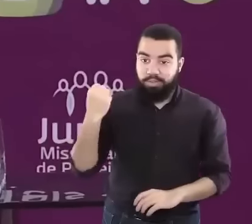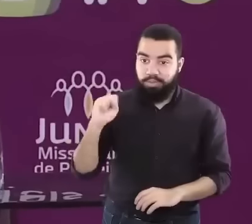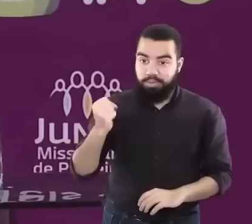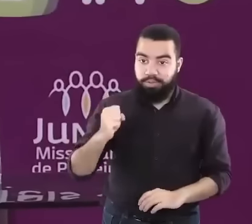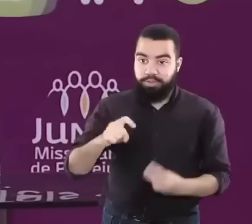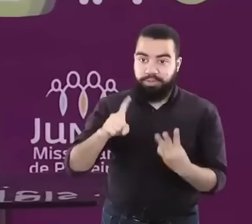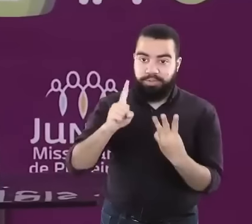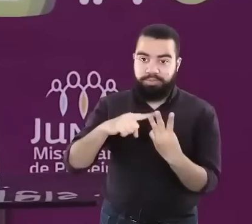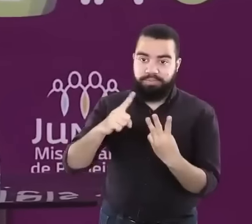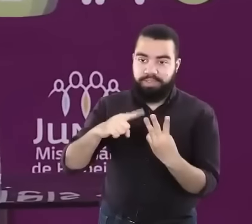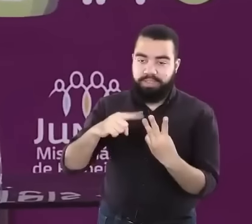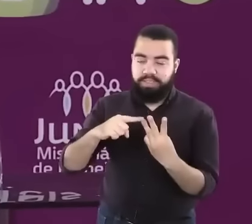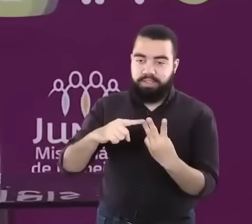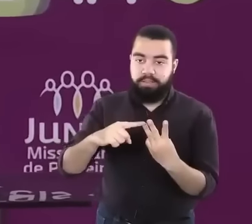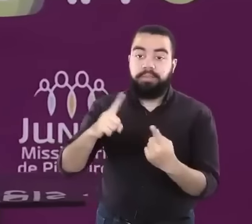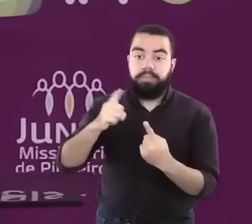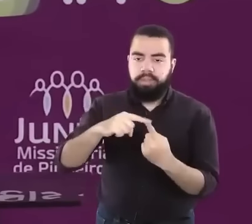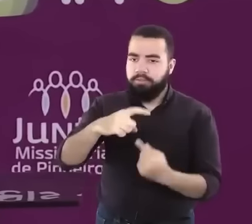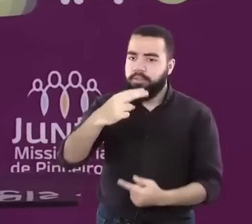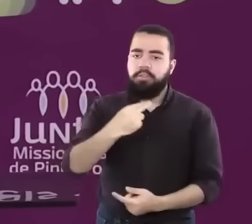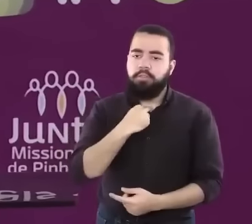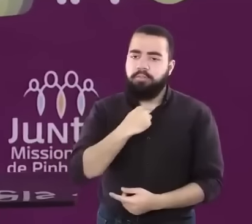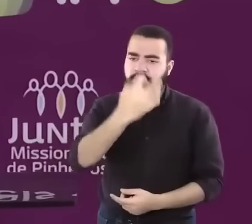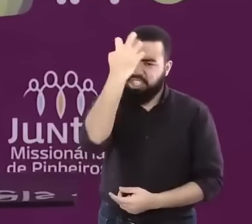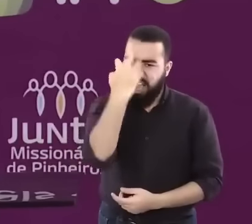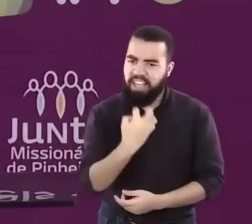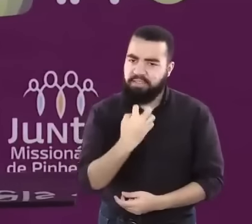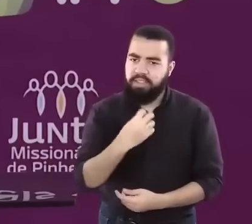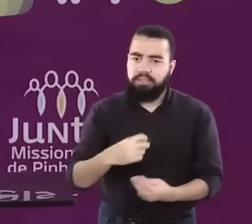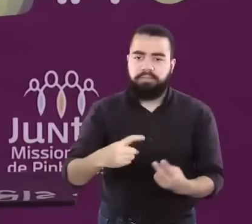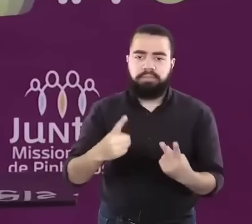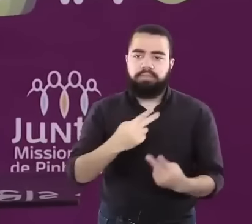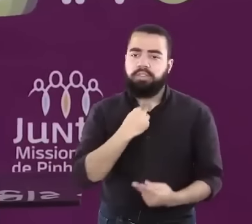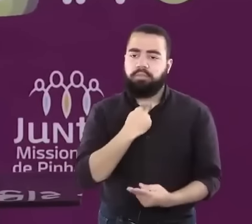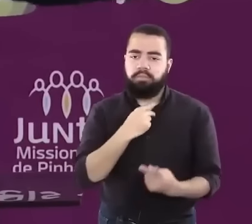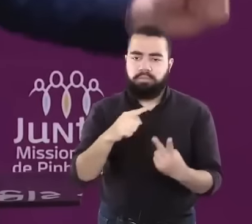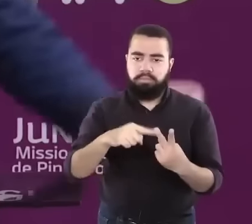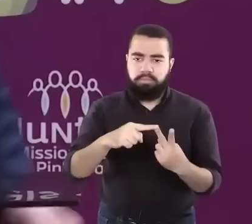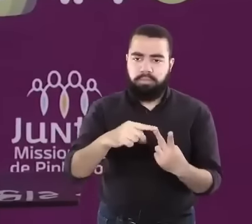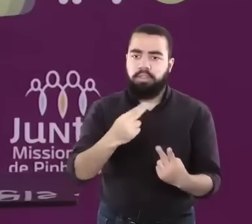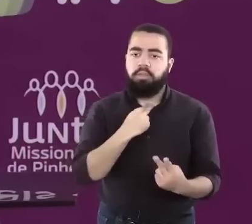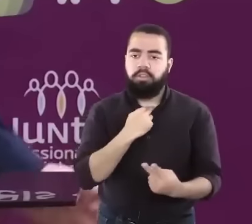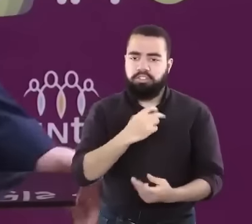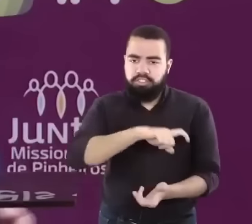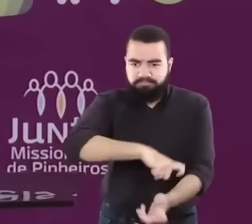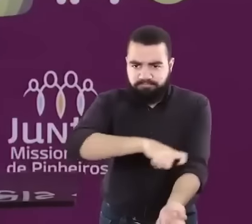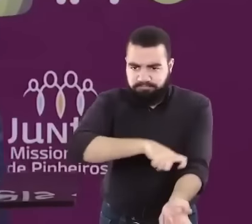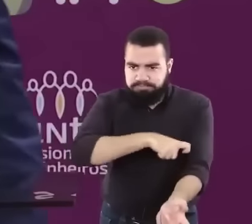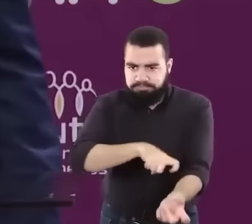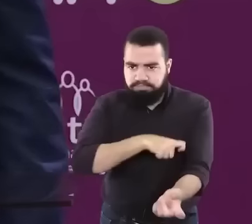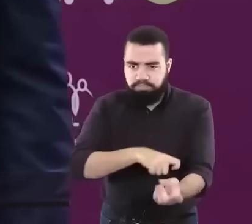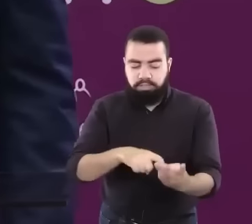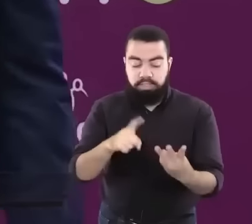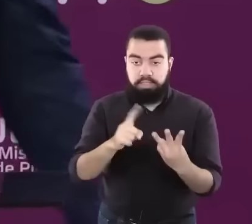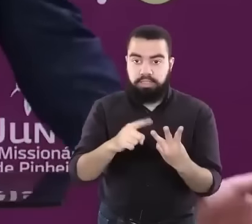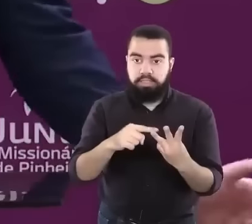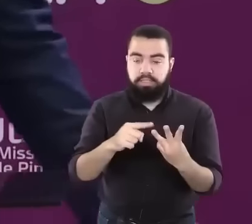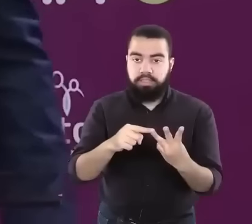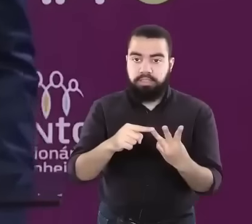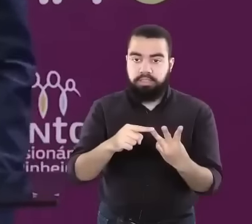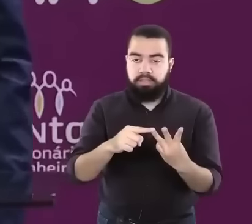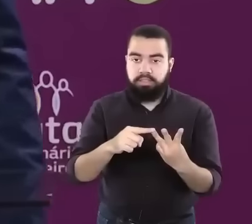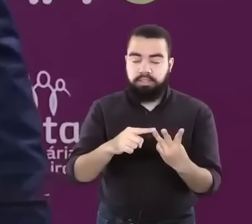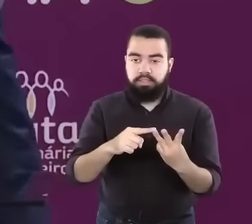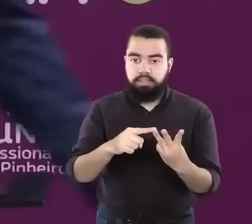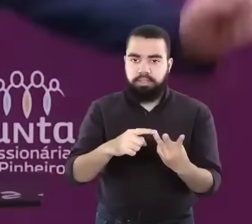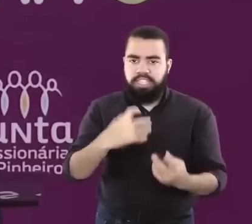terceiro mandamento Não te indignes não te irrites mas no Versículo 8 ele diz deixa ir